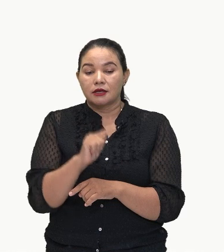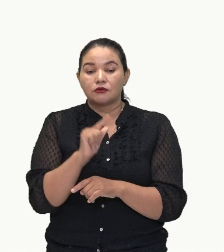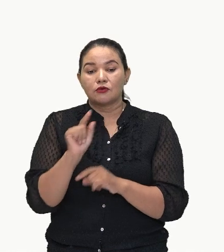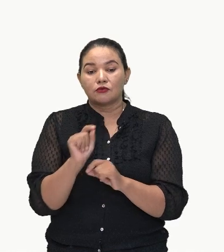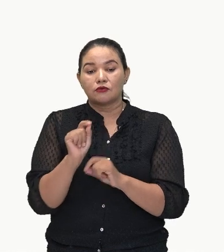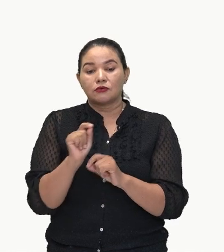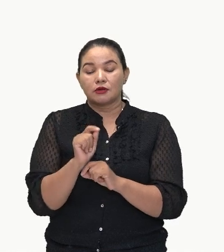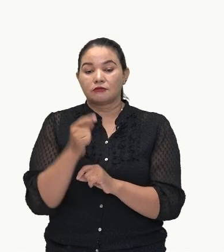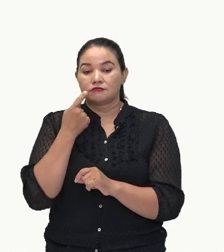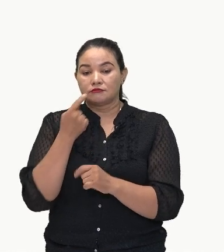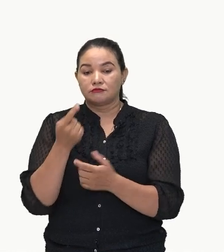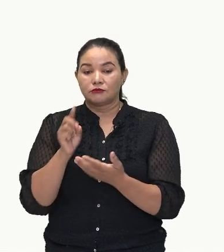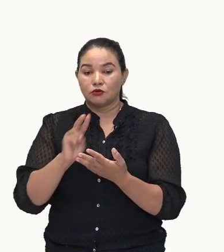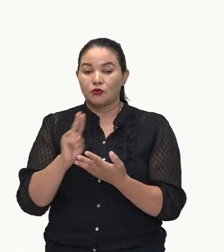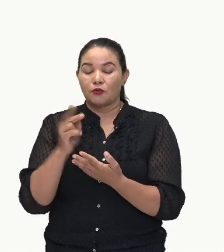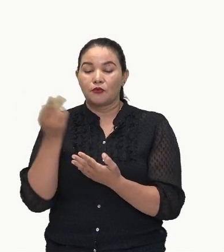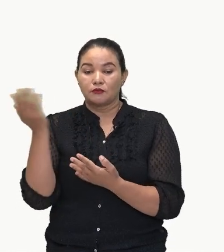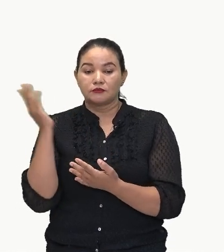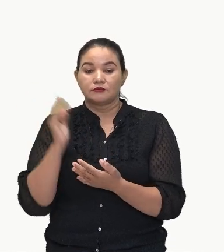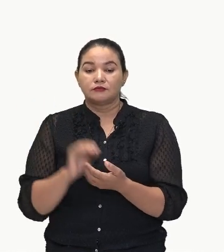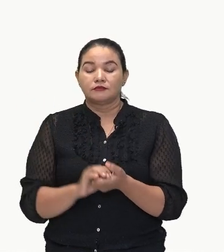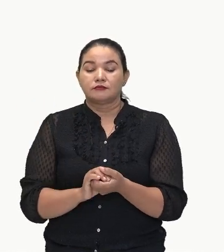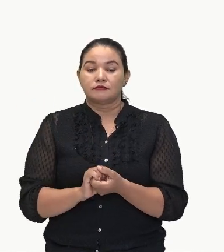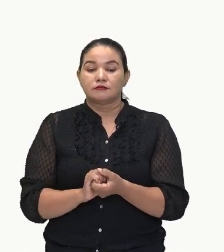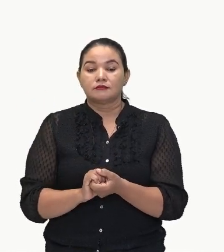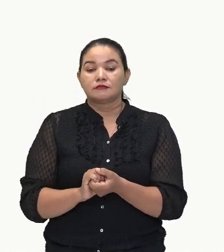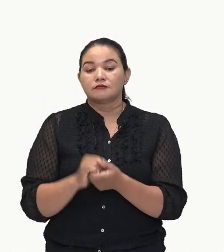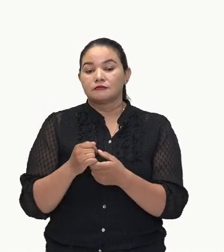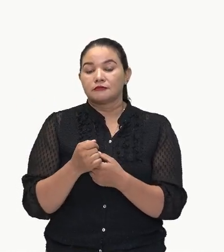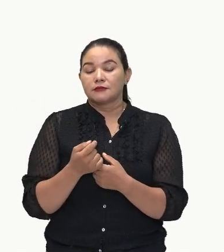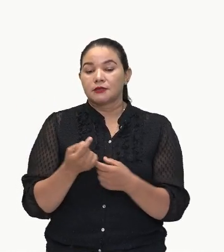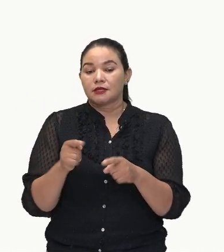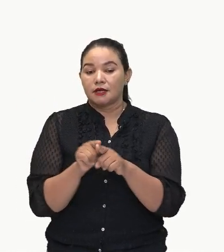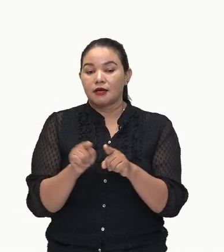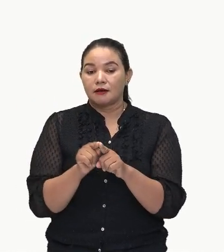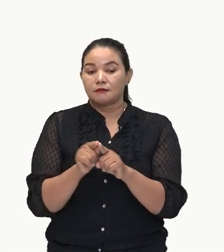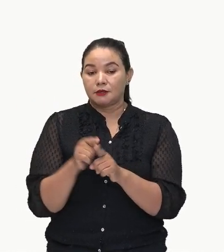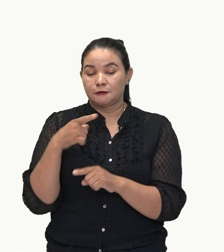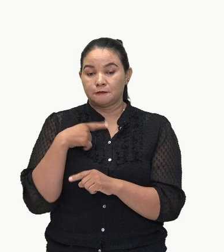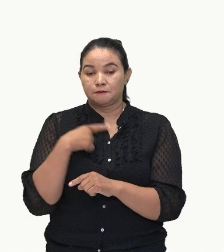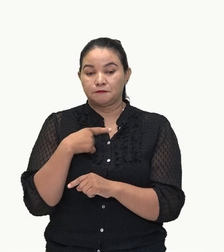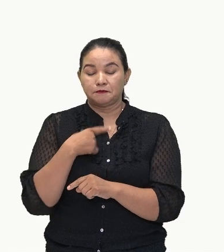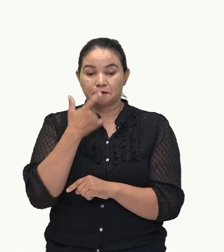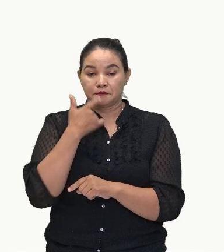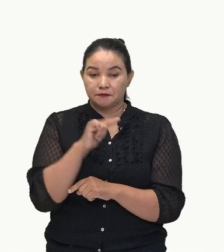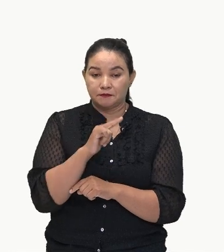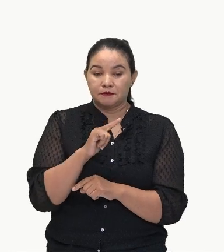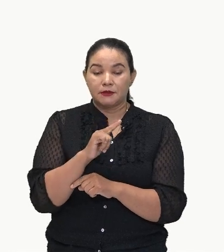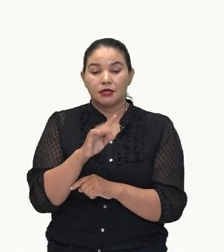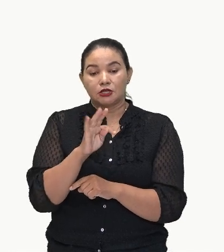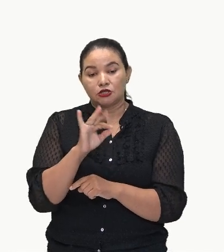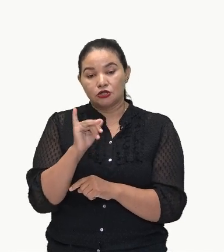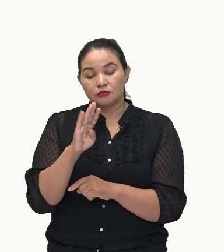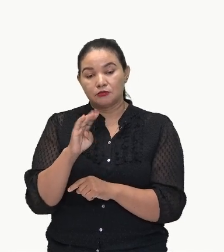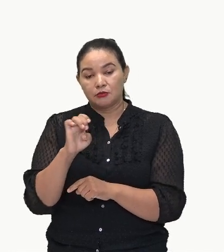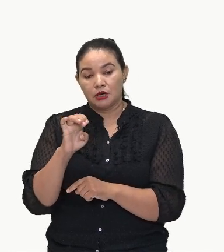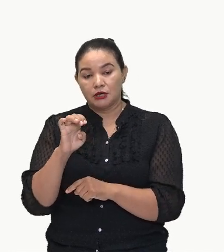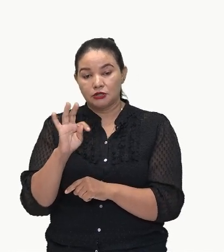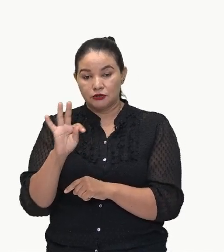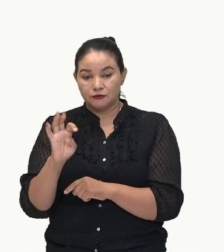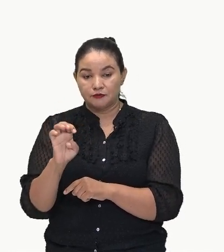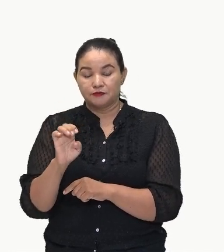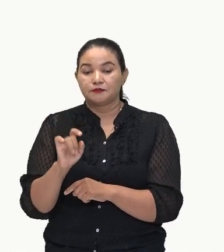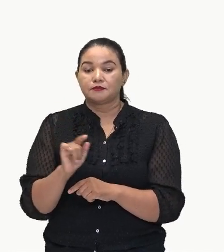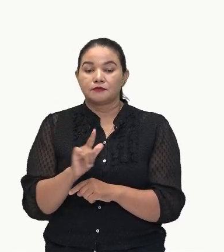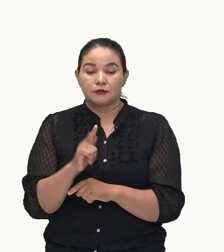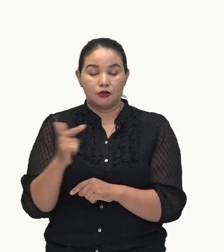mundo que fala esse idioma, mas também encontra-se no Butão os idiomas do tibetano e nepalês,